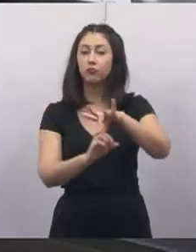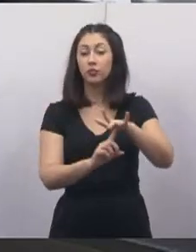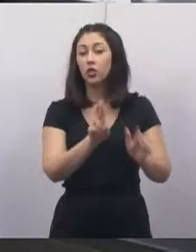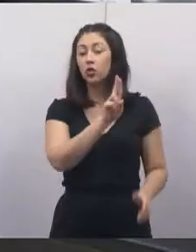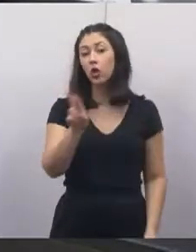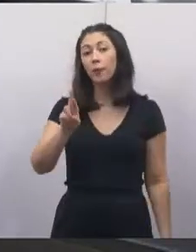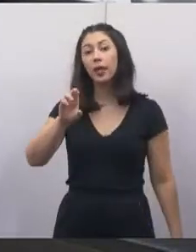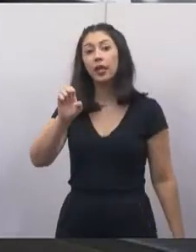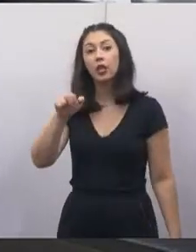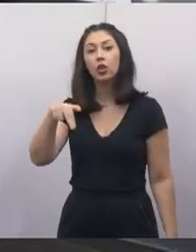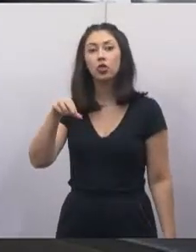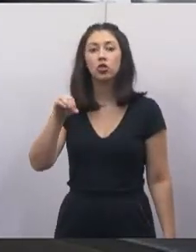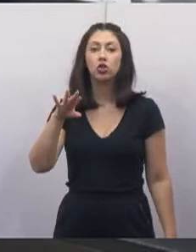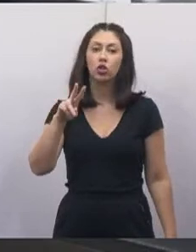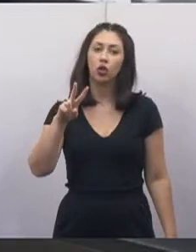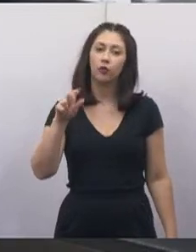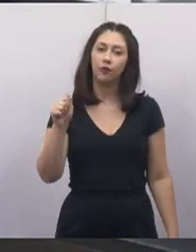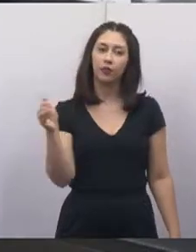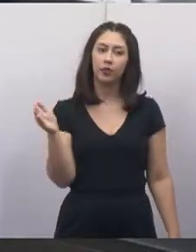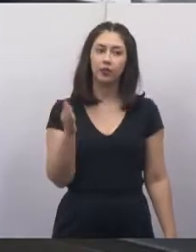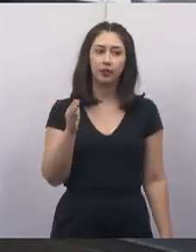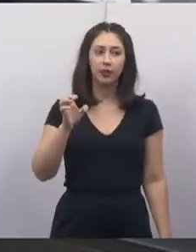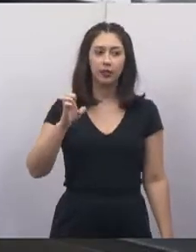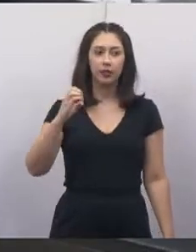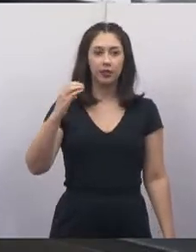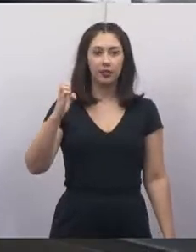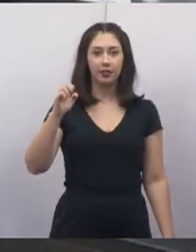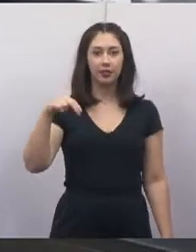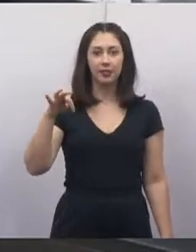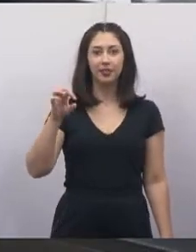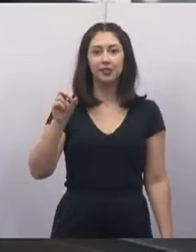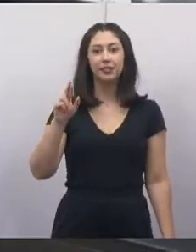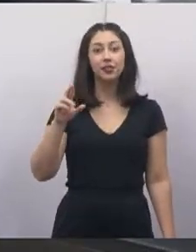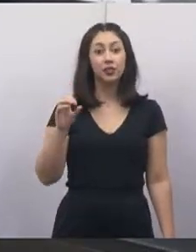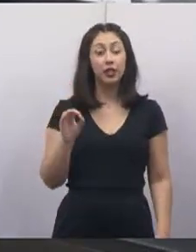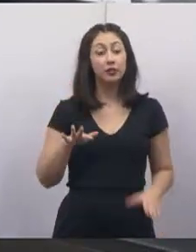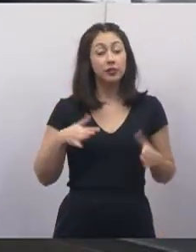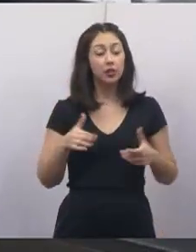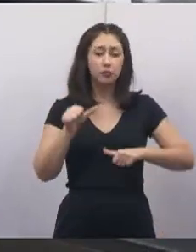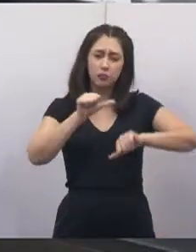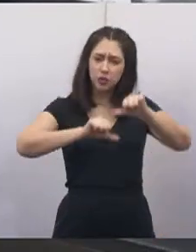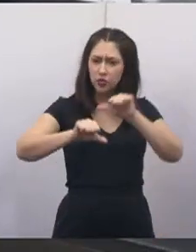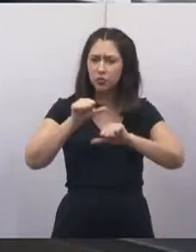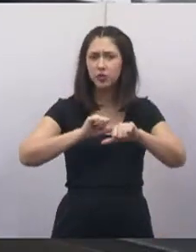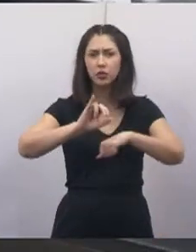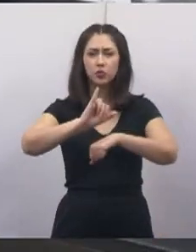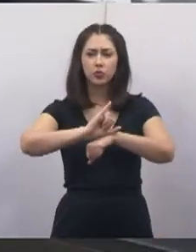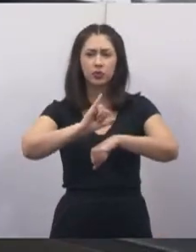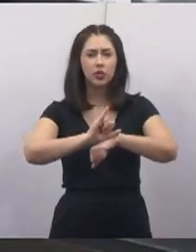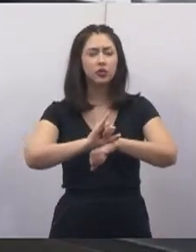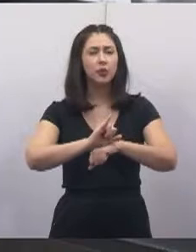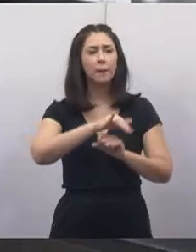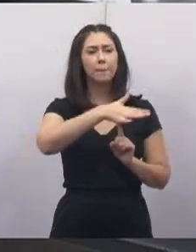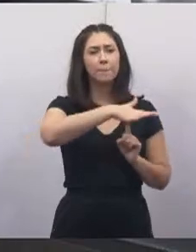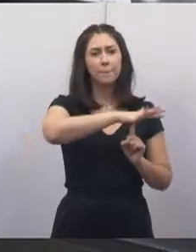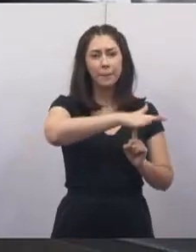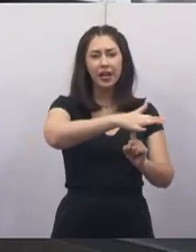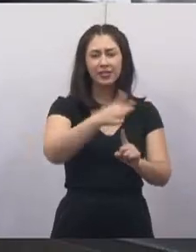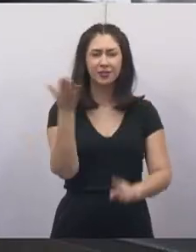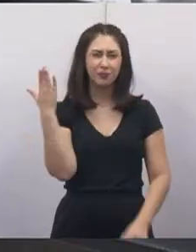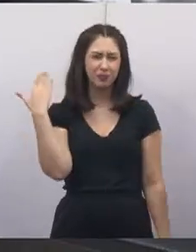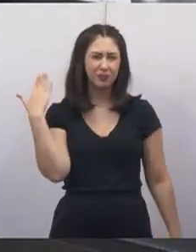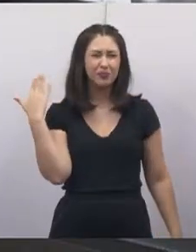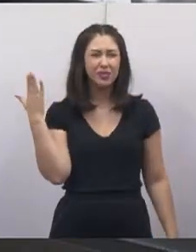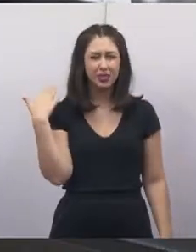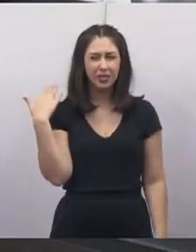Centro. Então, terá uma grande transformação do centro da cidade. Não é? Praças que foram feitas no